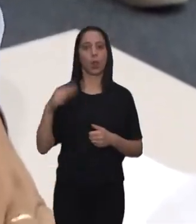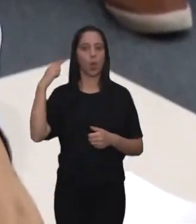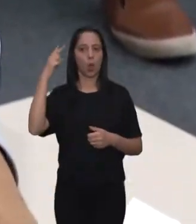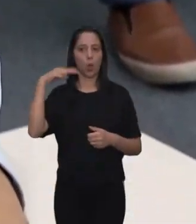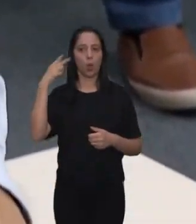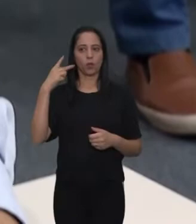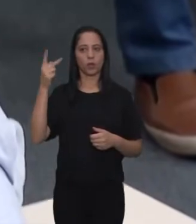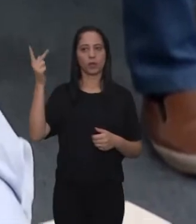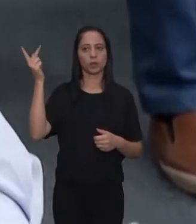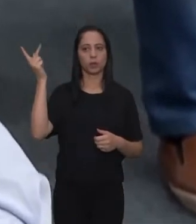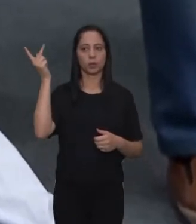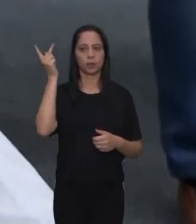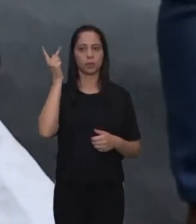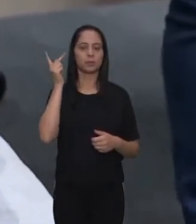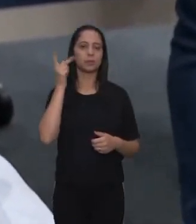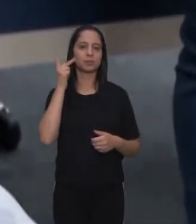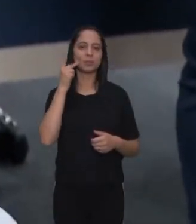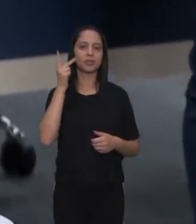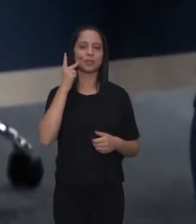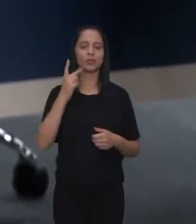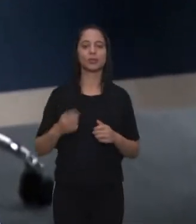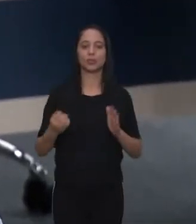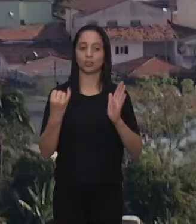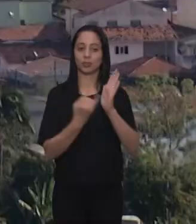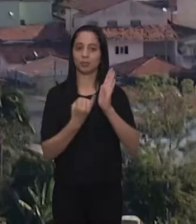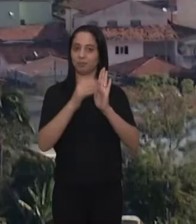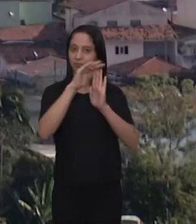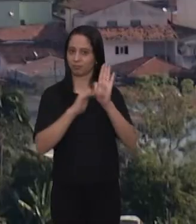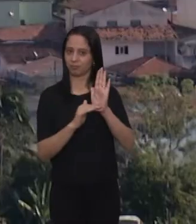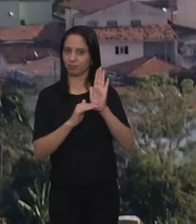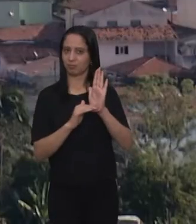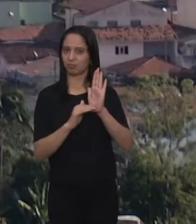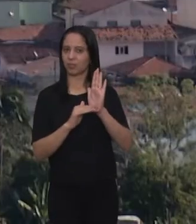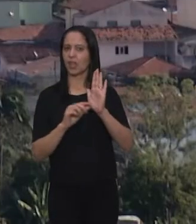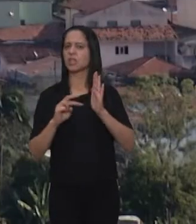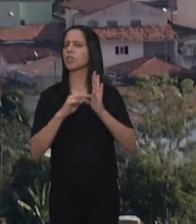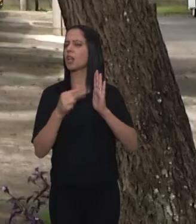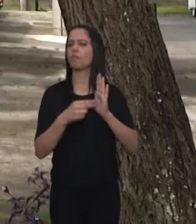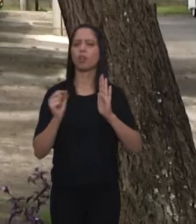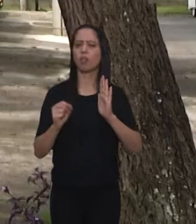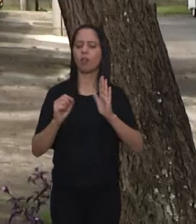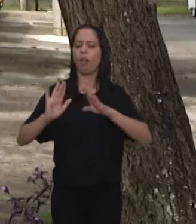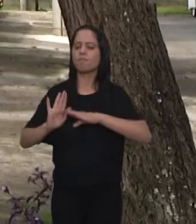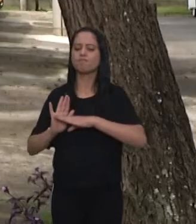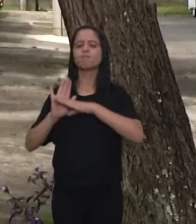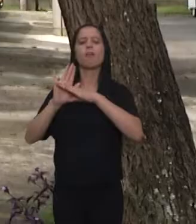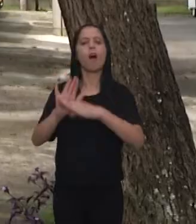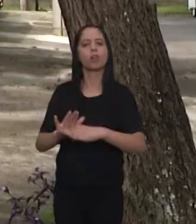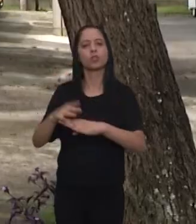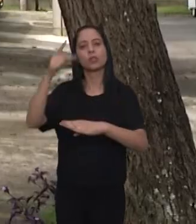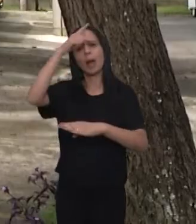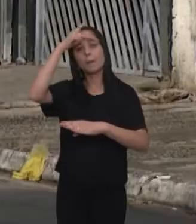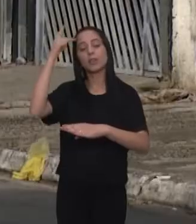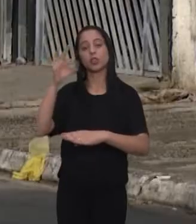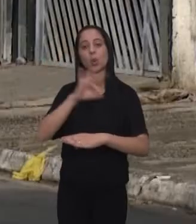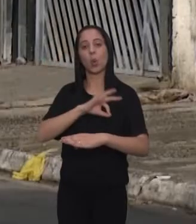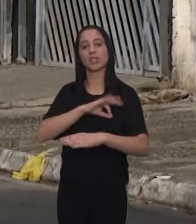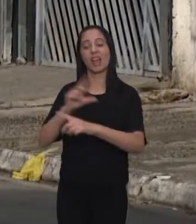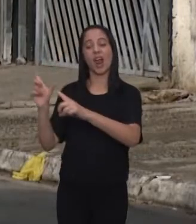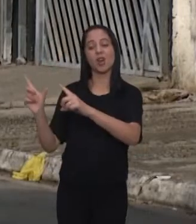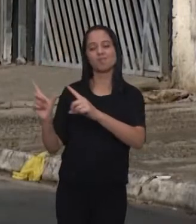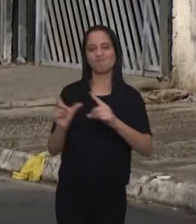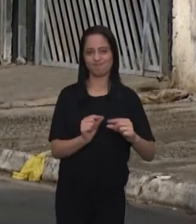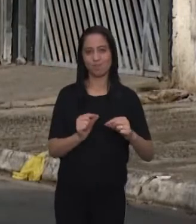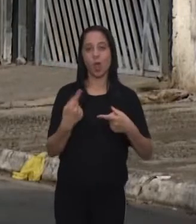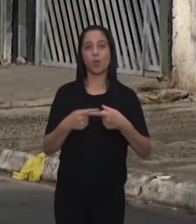o vereador Rafael pascutti as isenções no IPTU deste ano vão ajudar principalmente os contribuintes que tiveram a renda